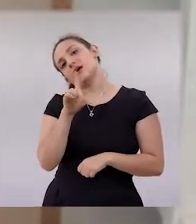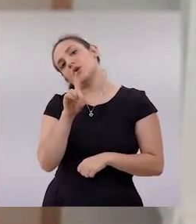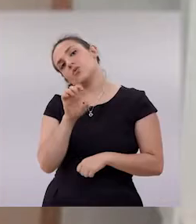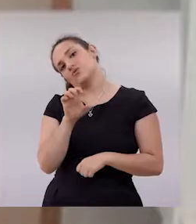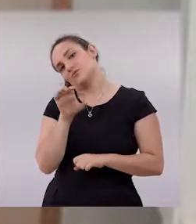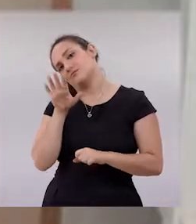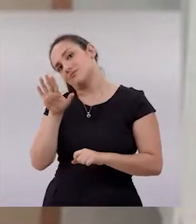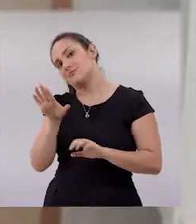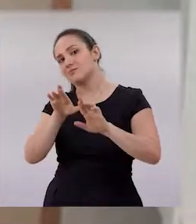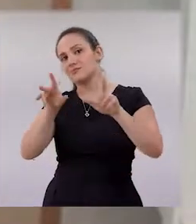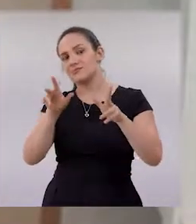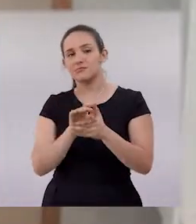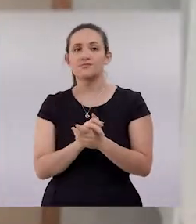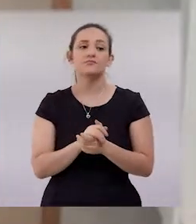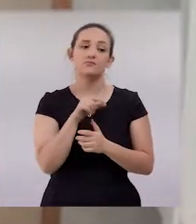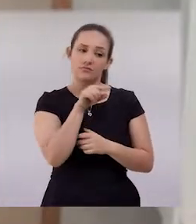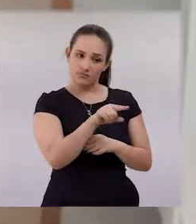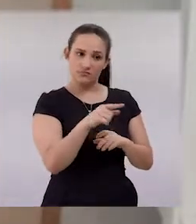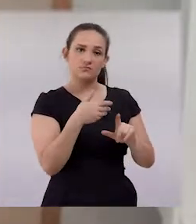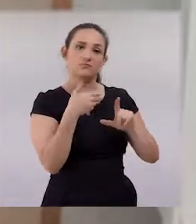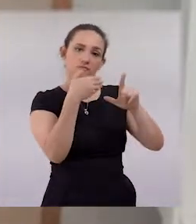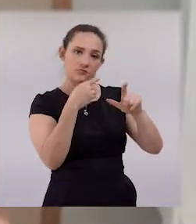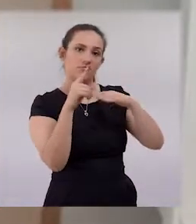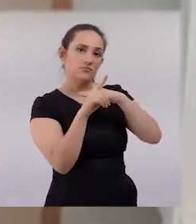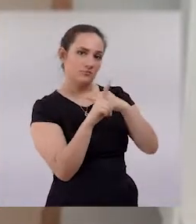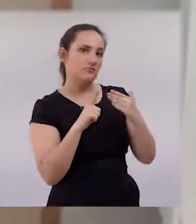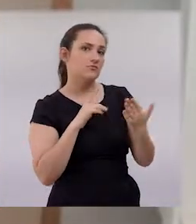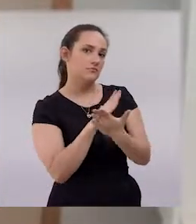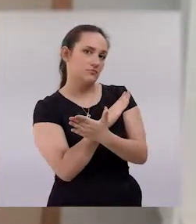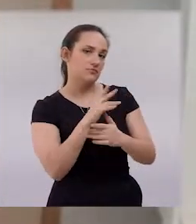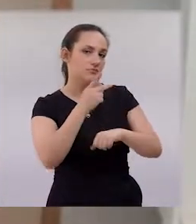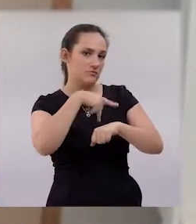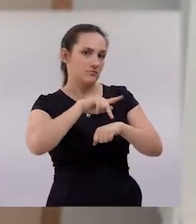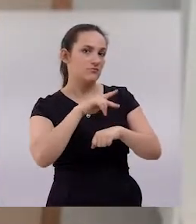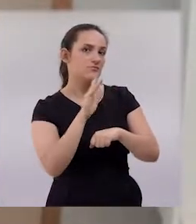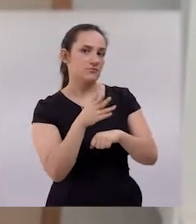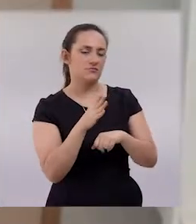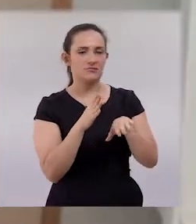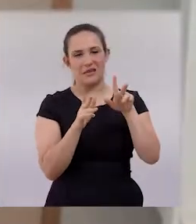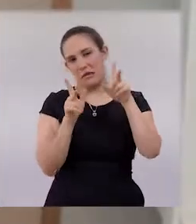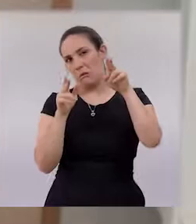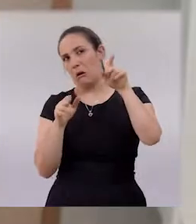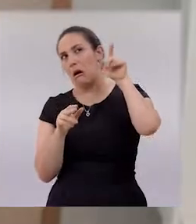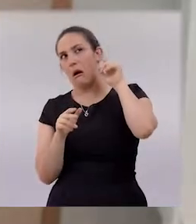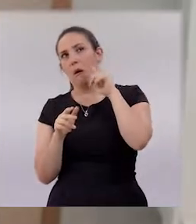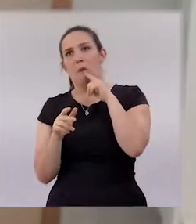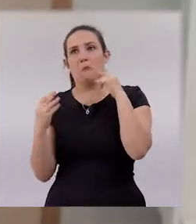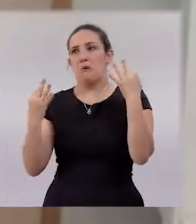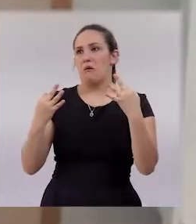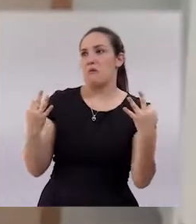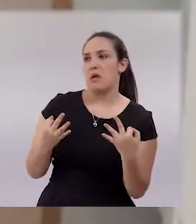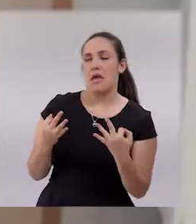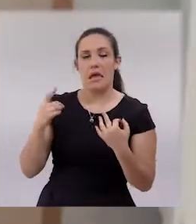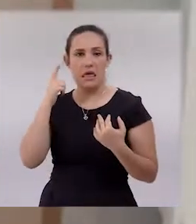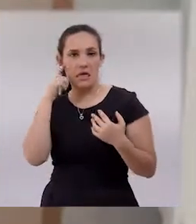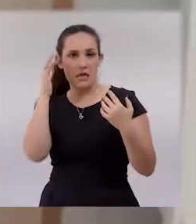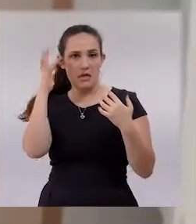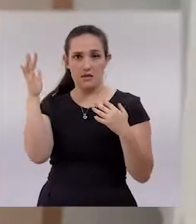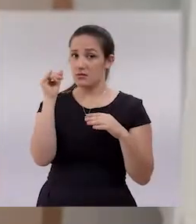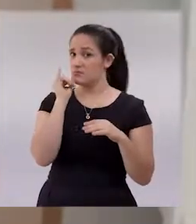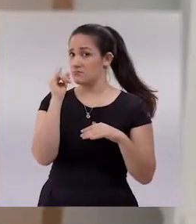Então, a teleconsulta, sim, já é praticada em alguns países, não é como a gente imagina,